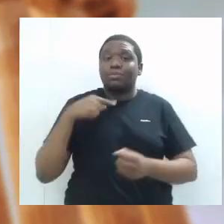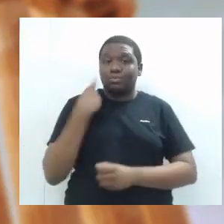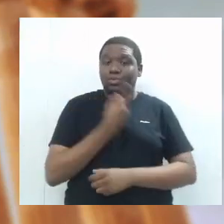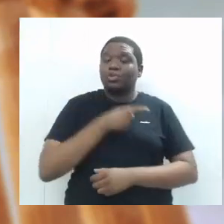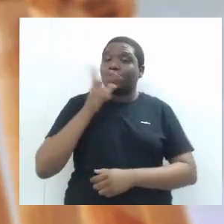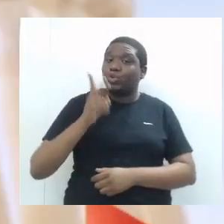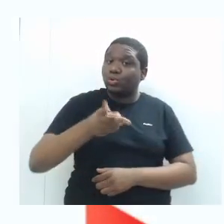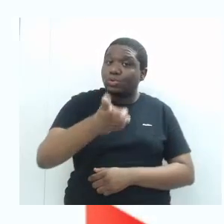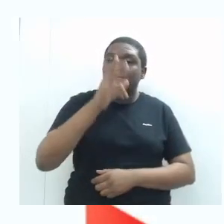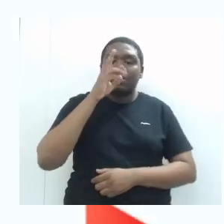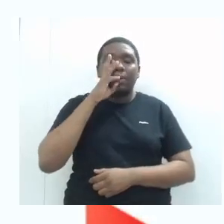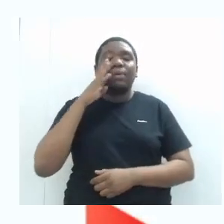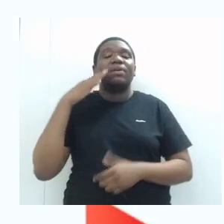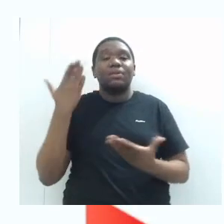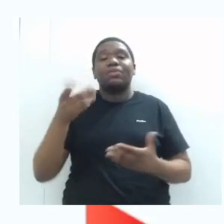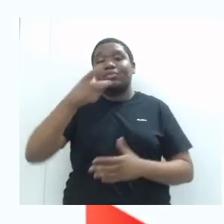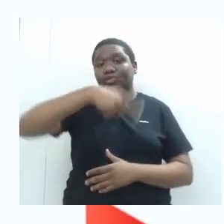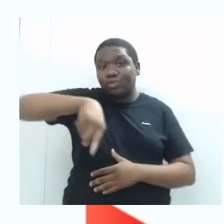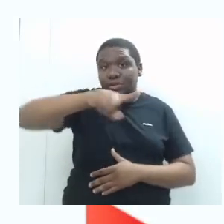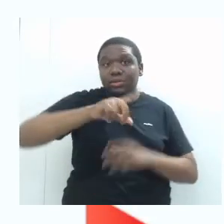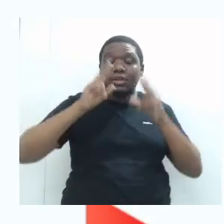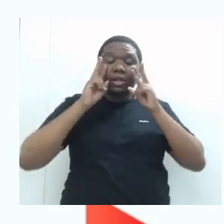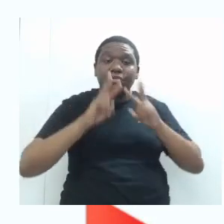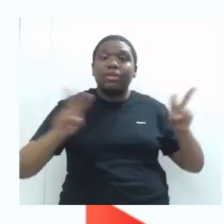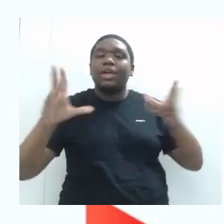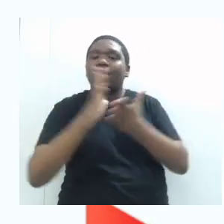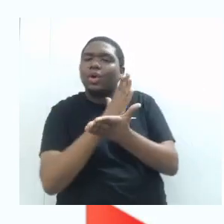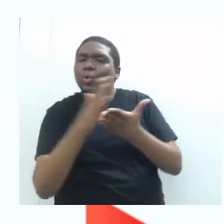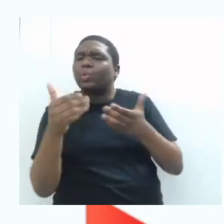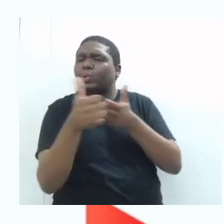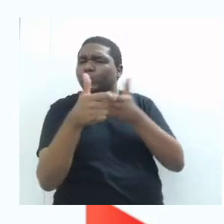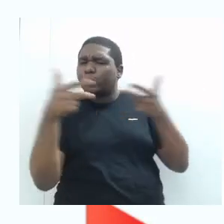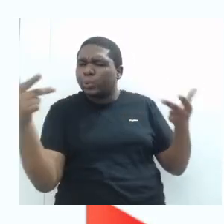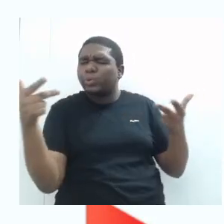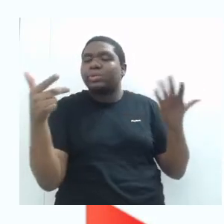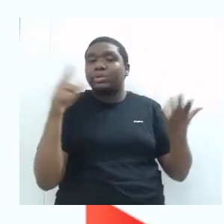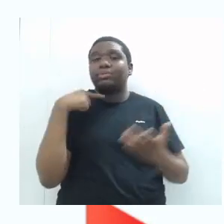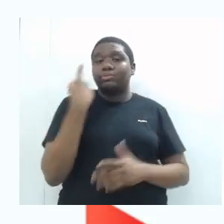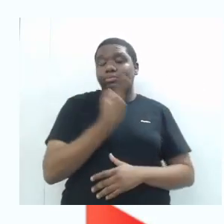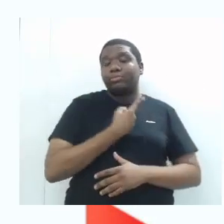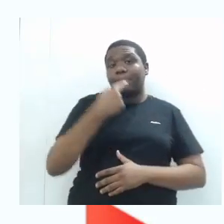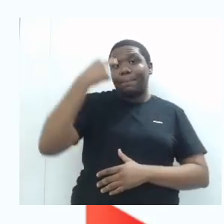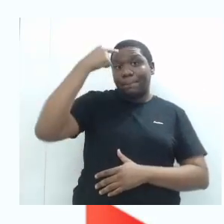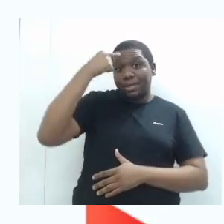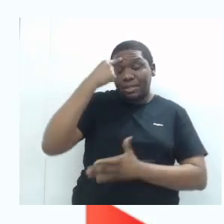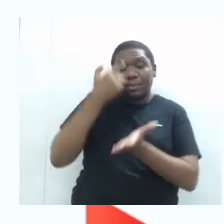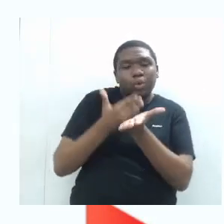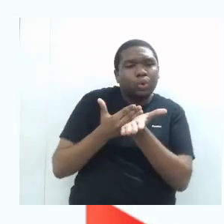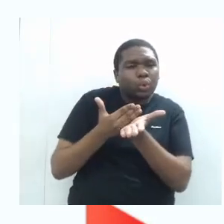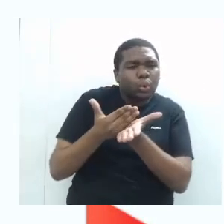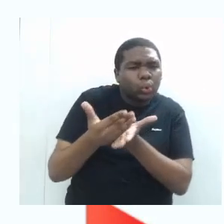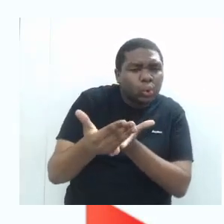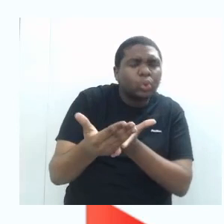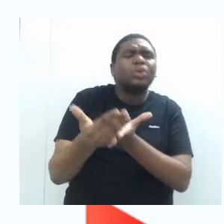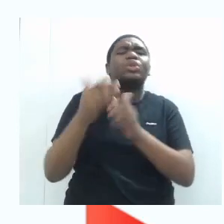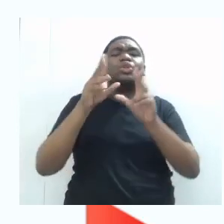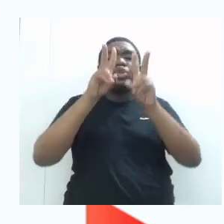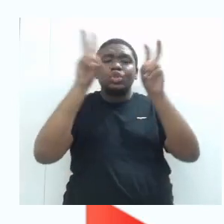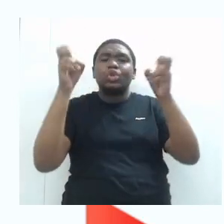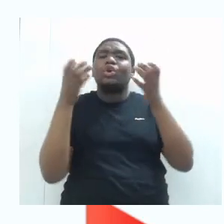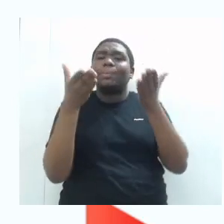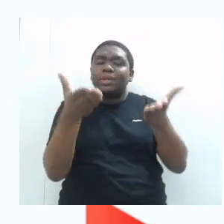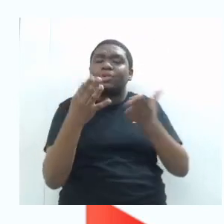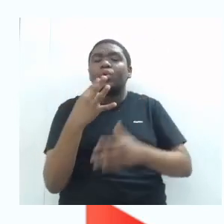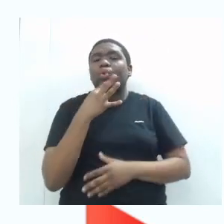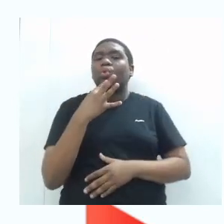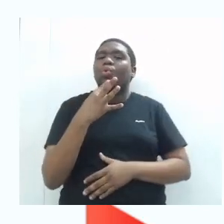Na tela, trago para vocês alguns pontos. Já que o nosso pensamento introdutório foi sobre